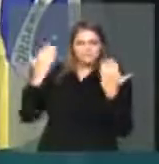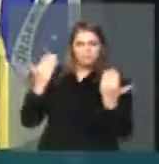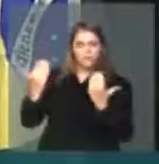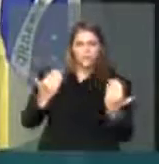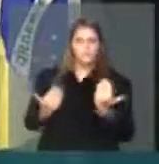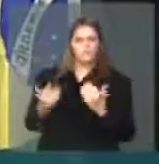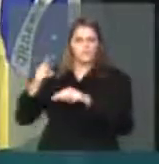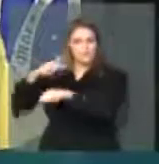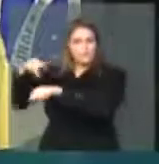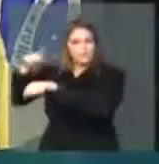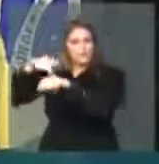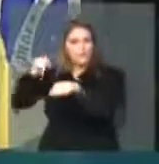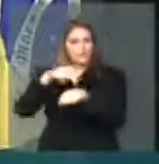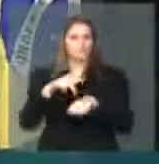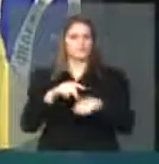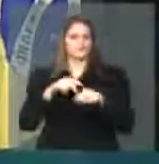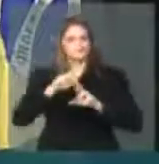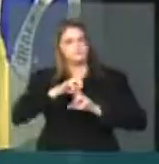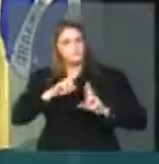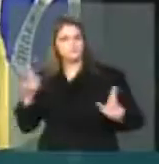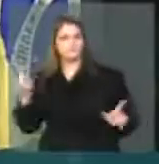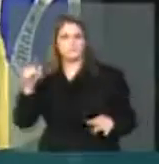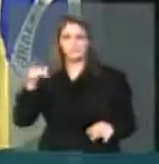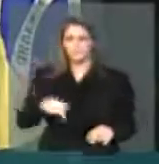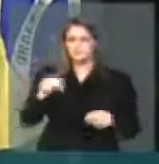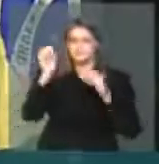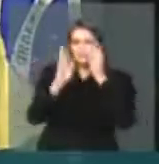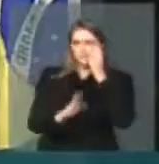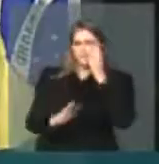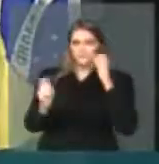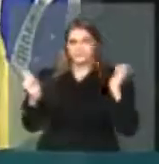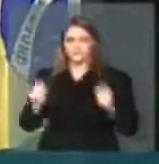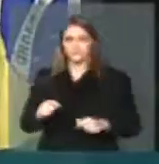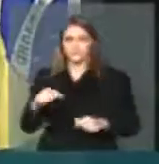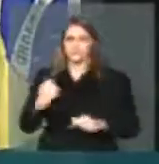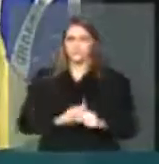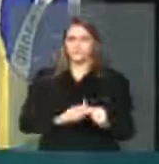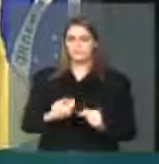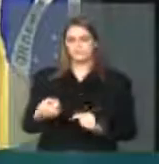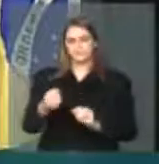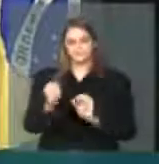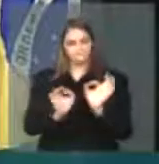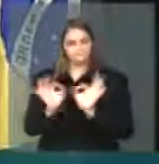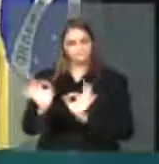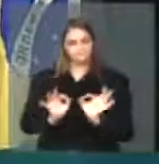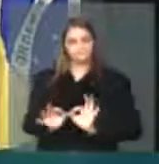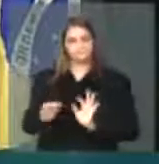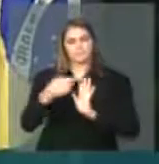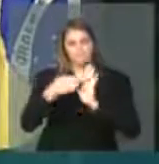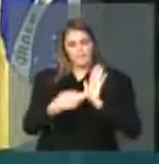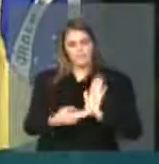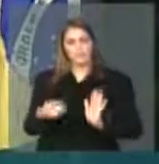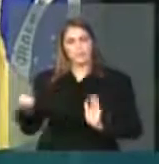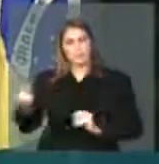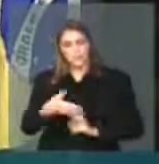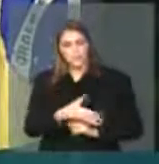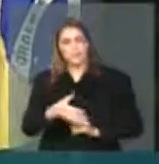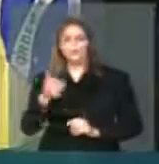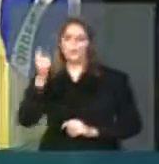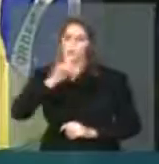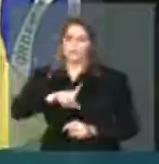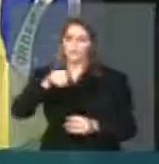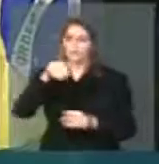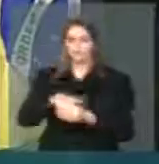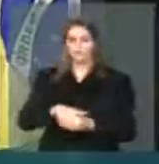comparativa diferencial para que a gente possa, nos anos vindouros, a reforma